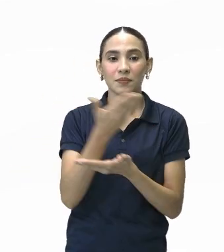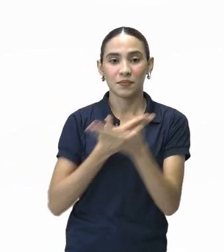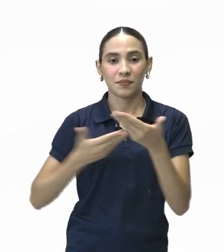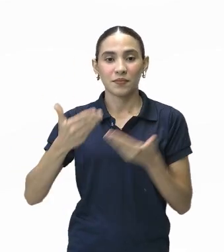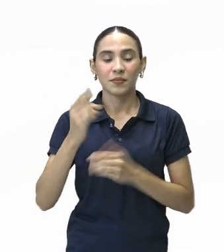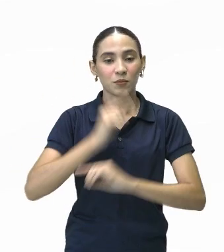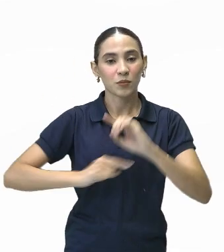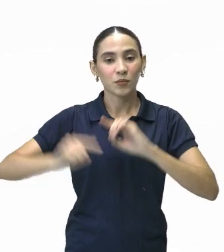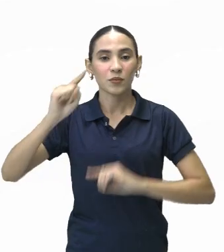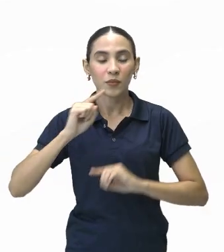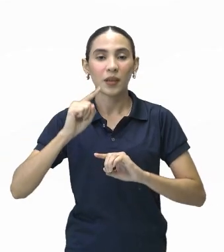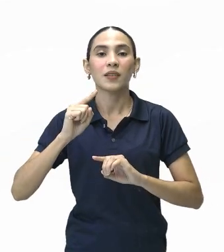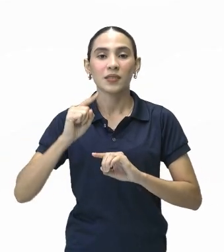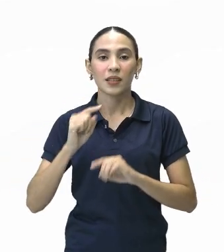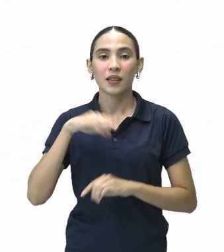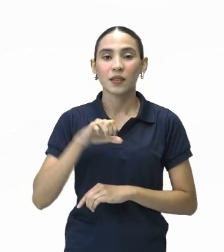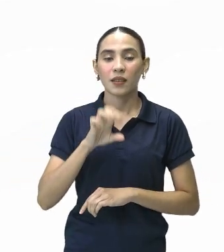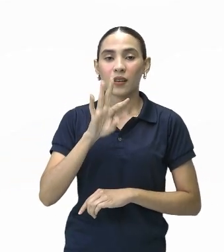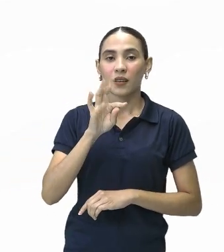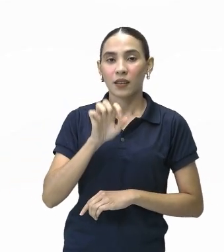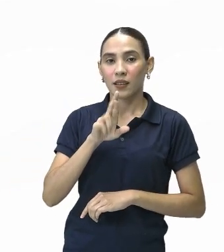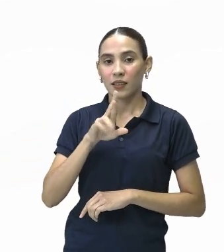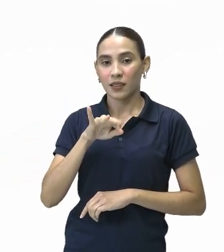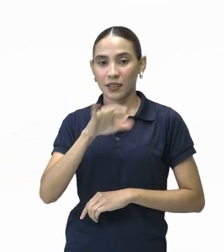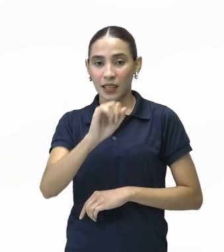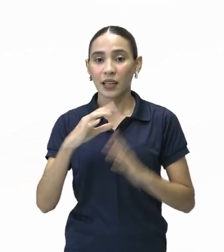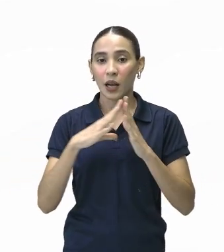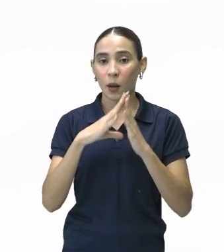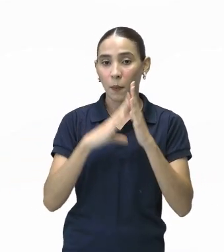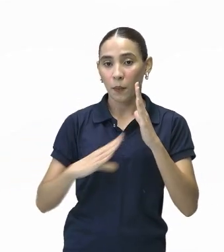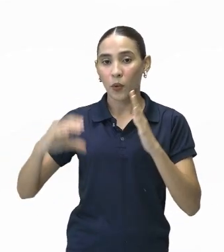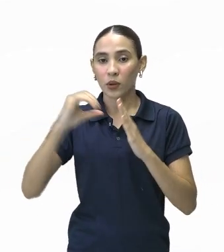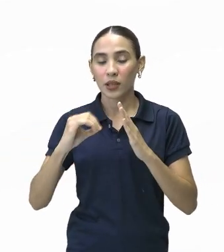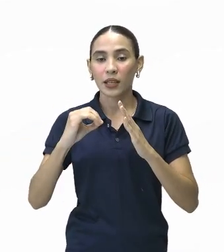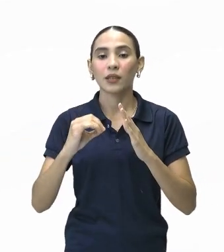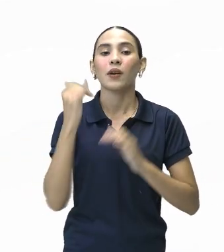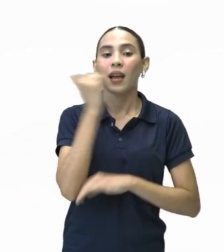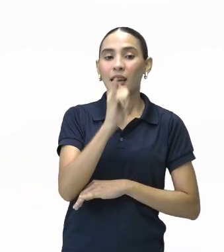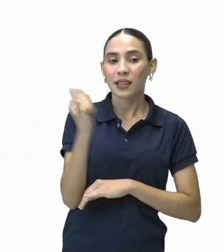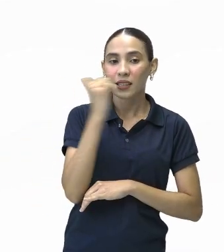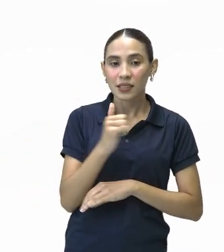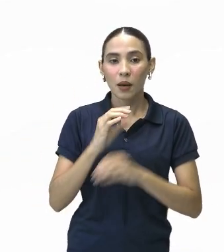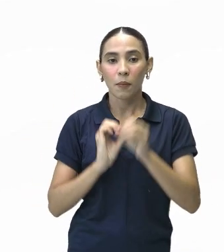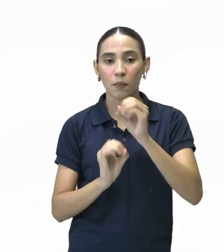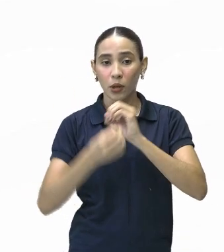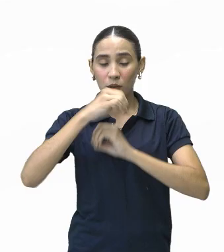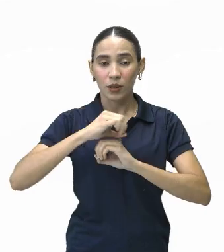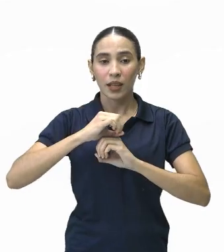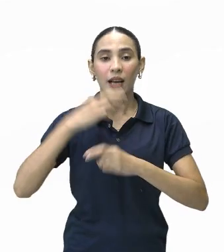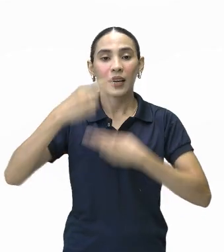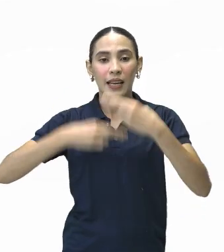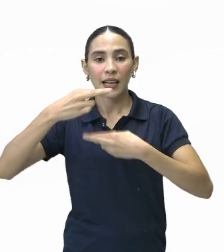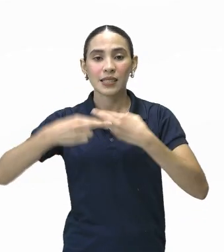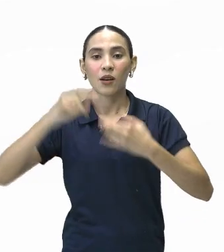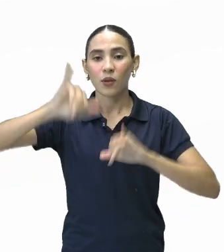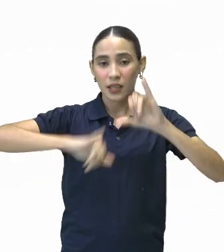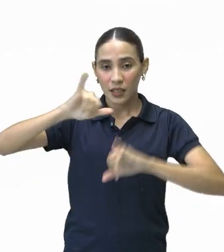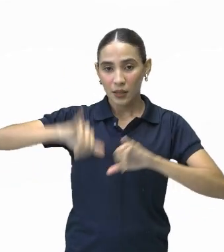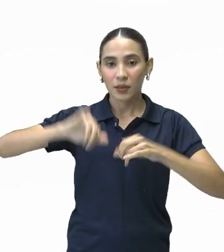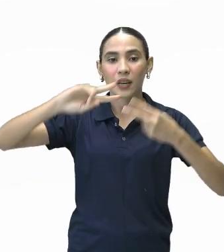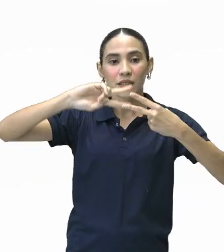Interações e Transformações da Matéria, Modelo Cinético, Molecular e Reações Químicas, Genética